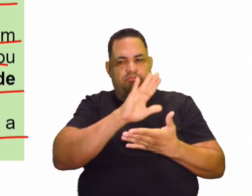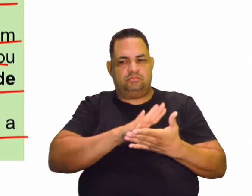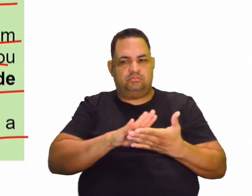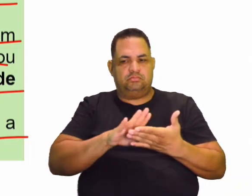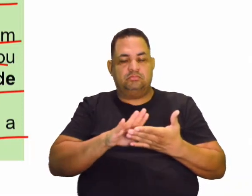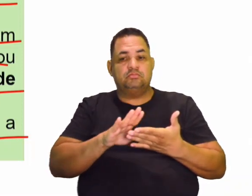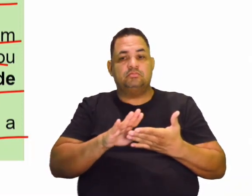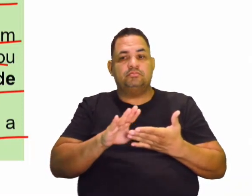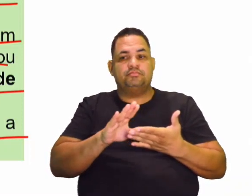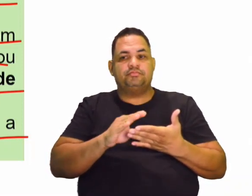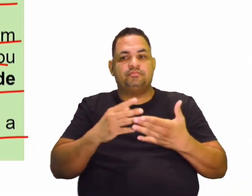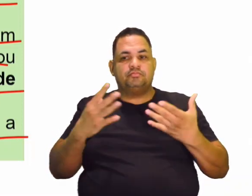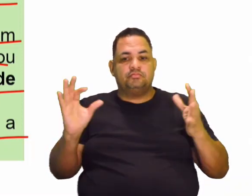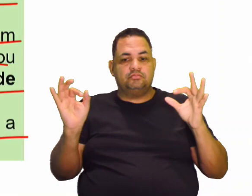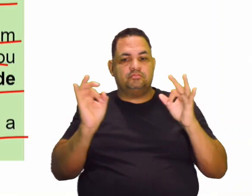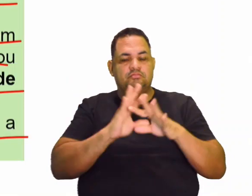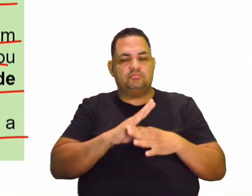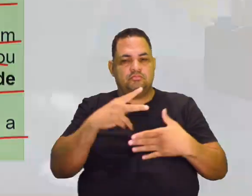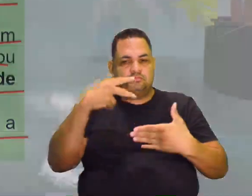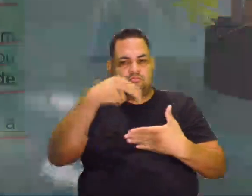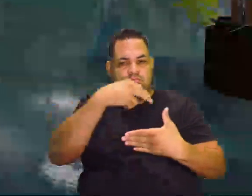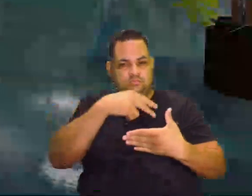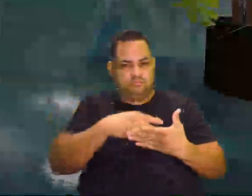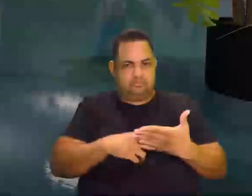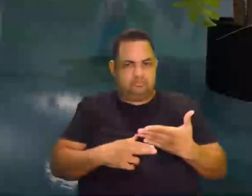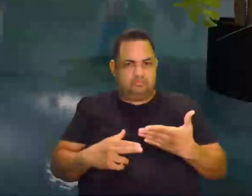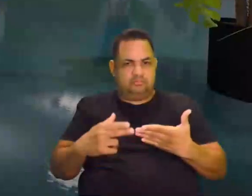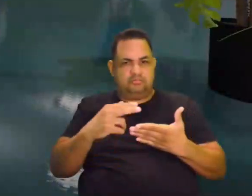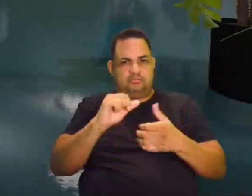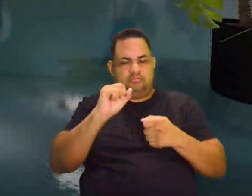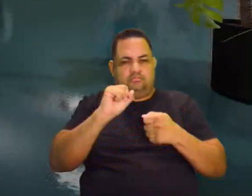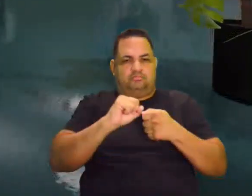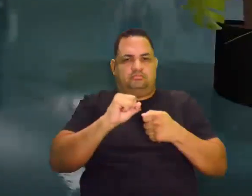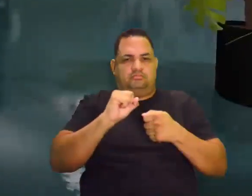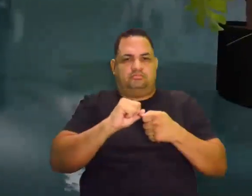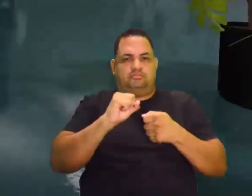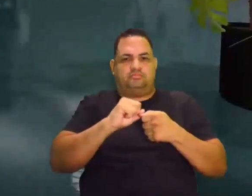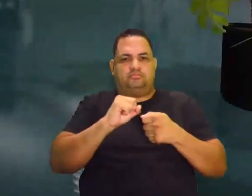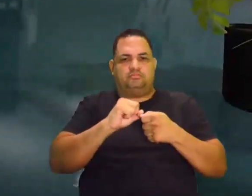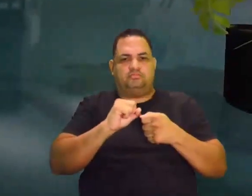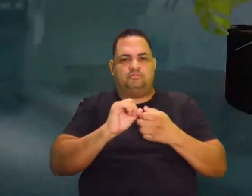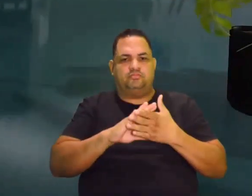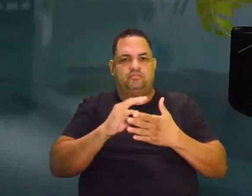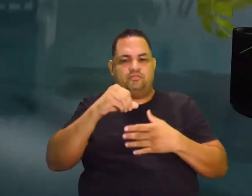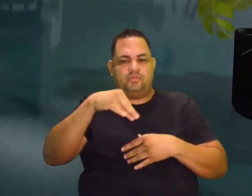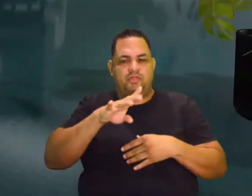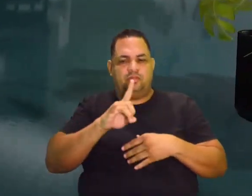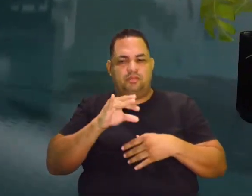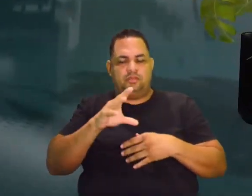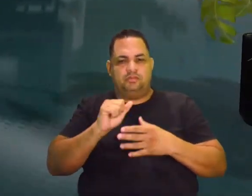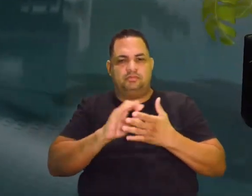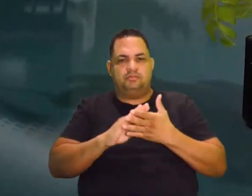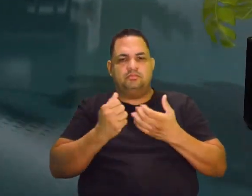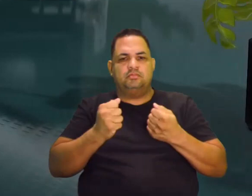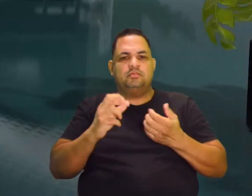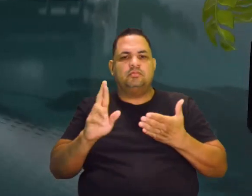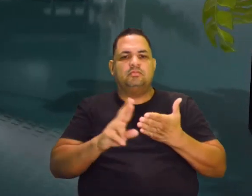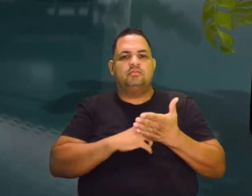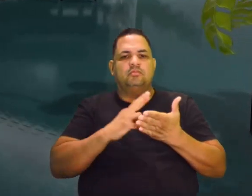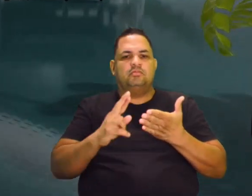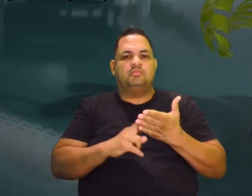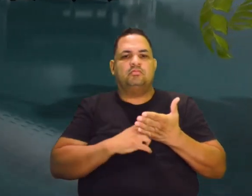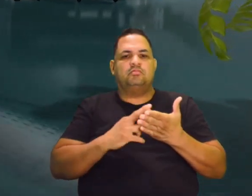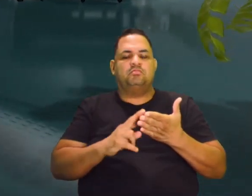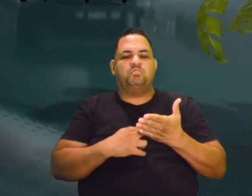uma imagem pronta, né? E fazer aí o seu mosaico. Então, pode ser com revista, pode